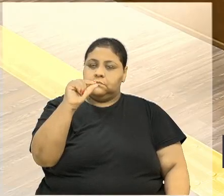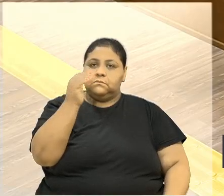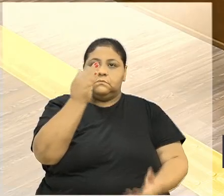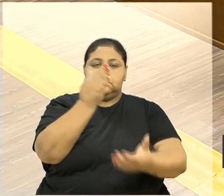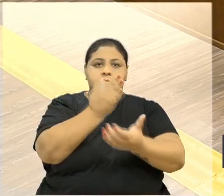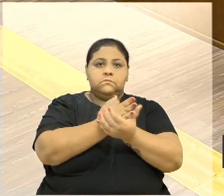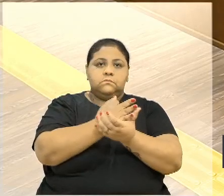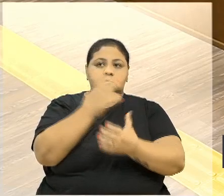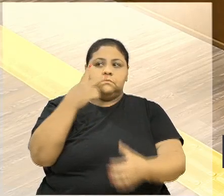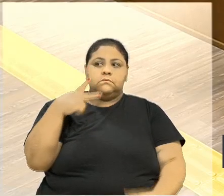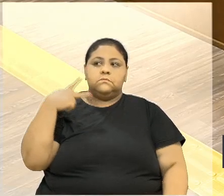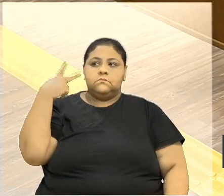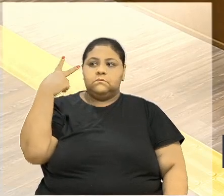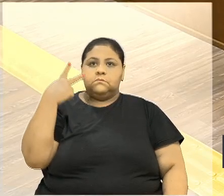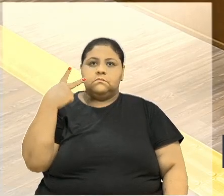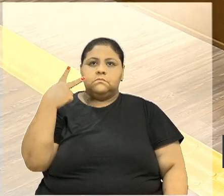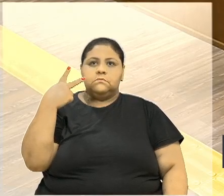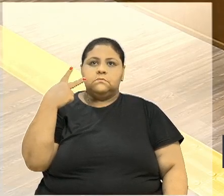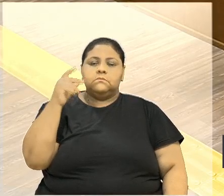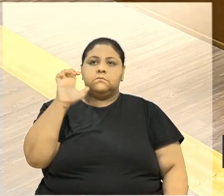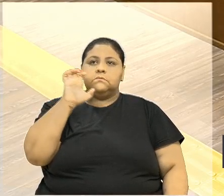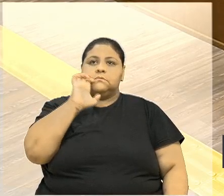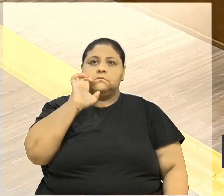Ausente, vereadora Stella.